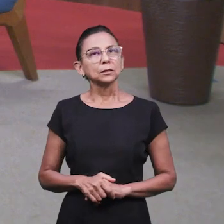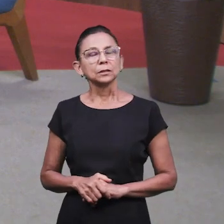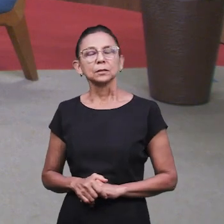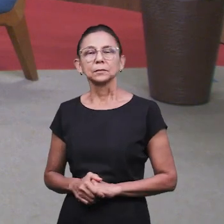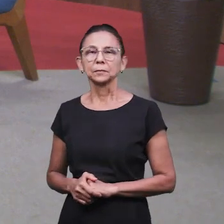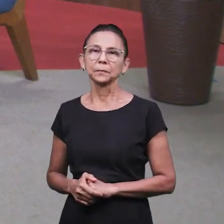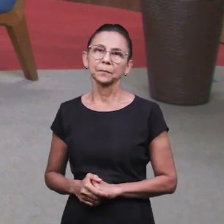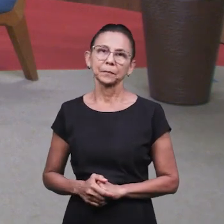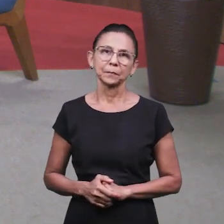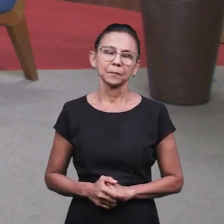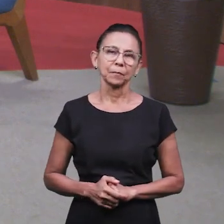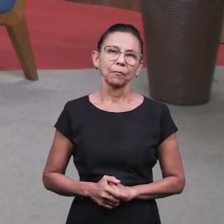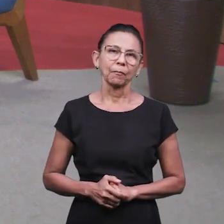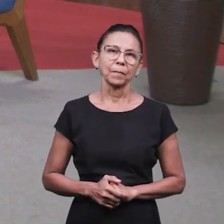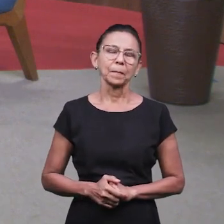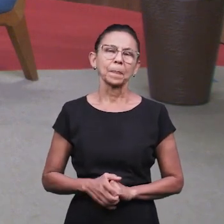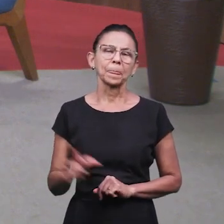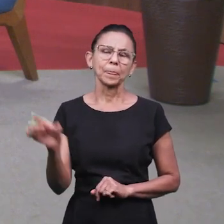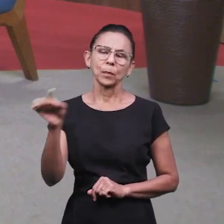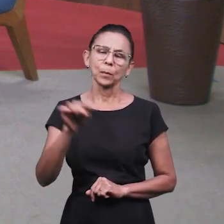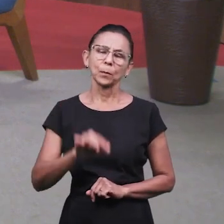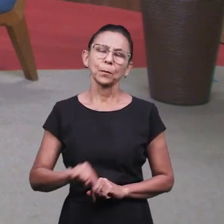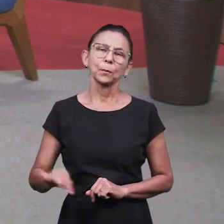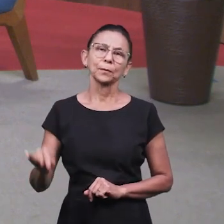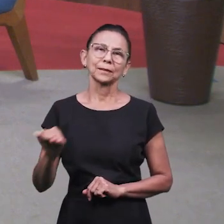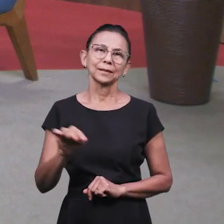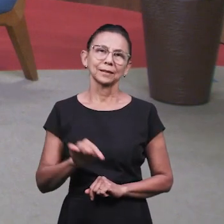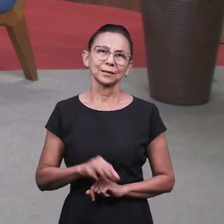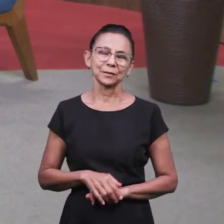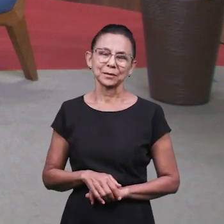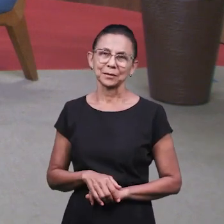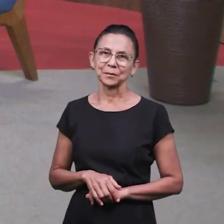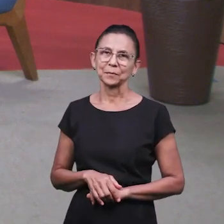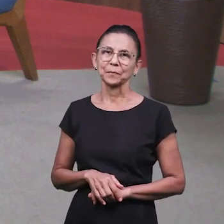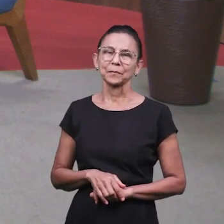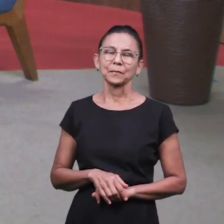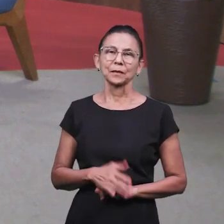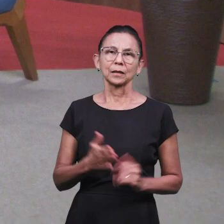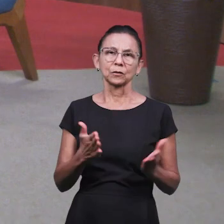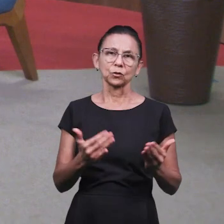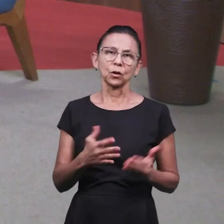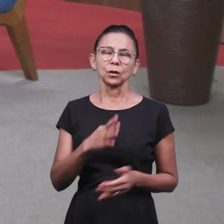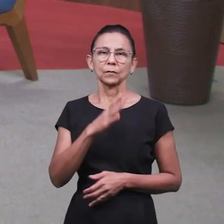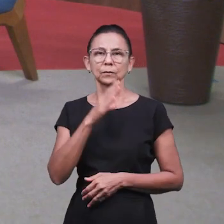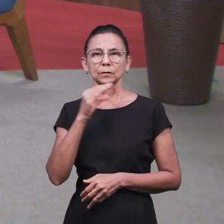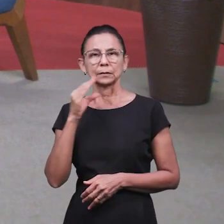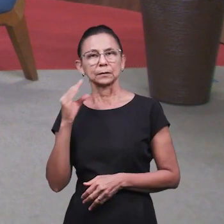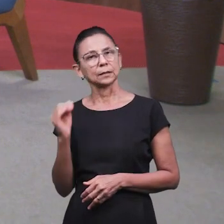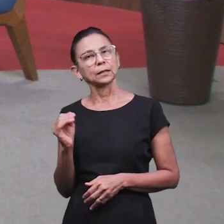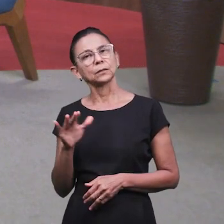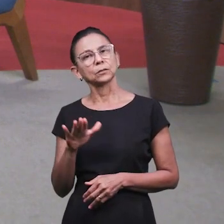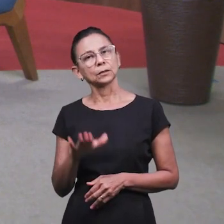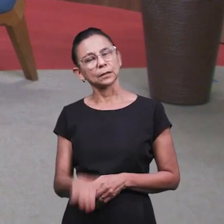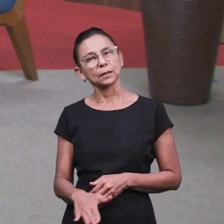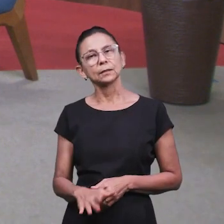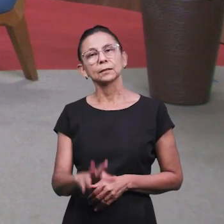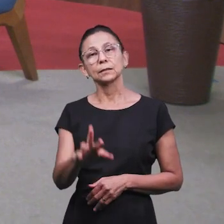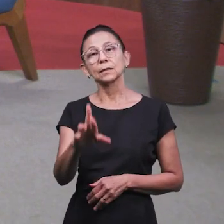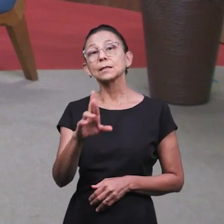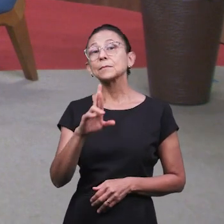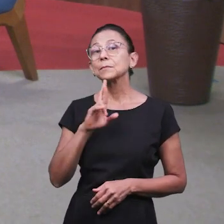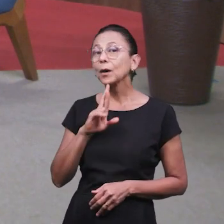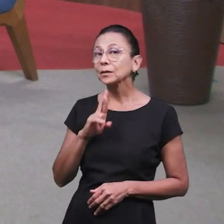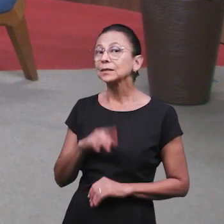porque todos esses irmãos, irmãs, jovens, adolescentes que fazem assim, essas